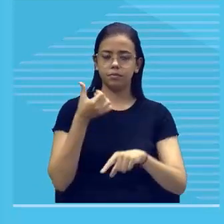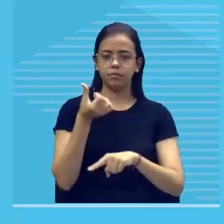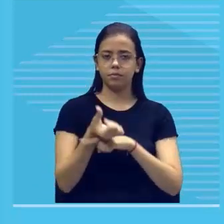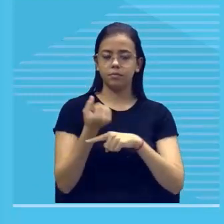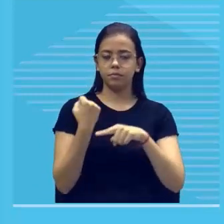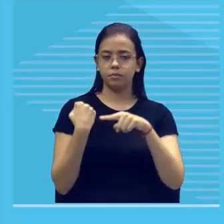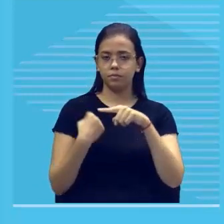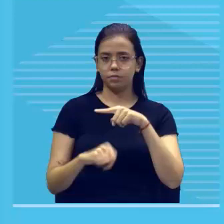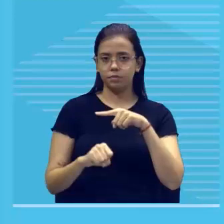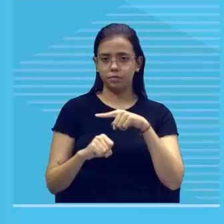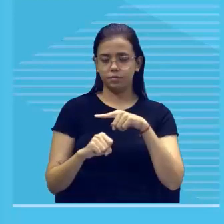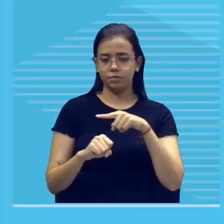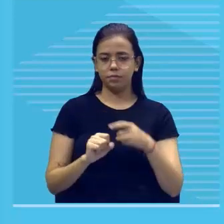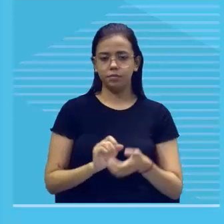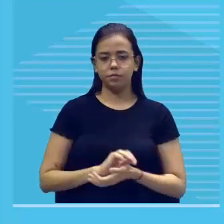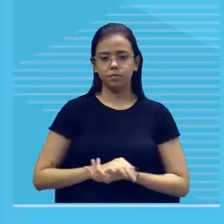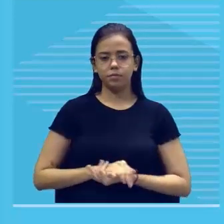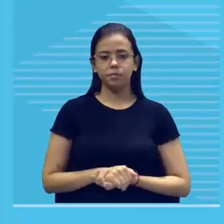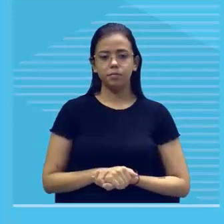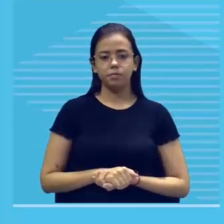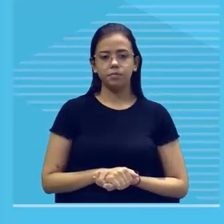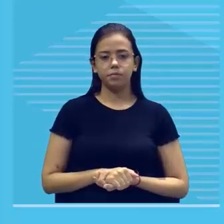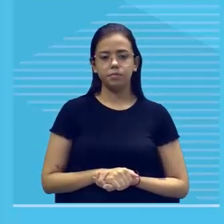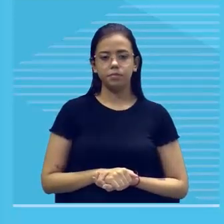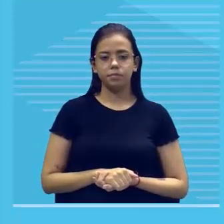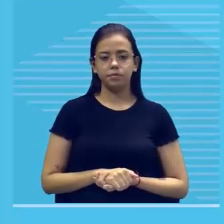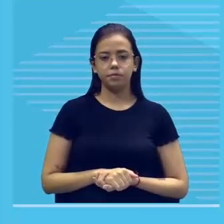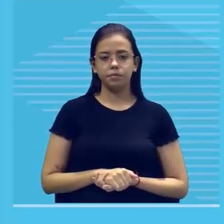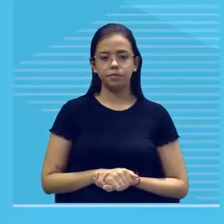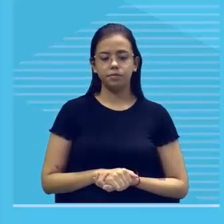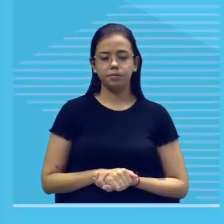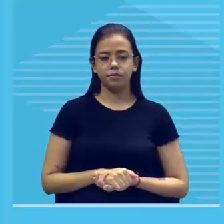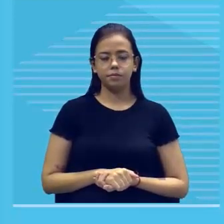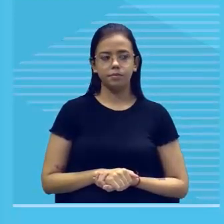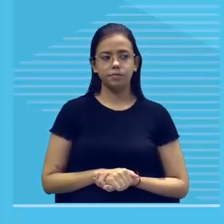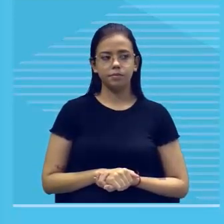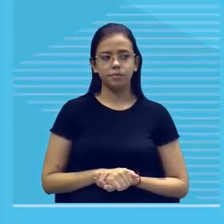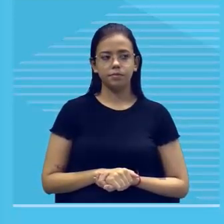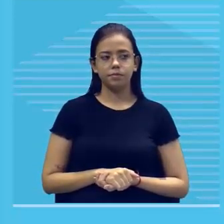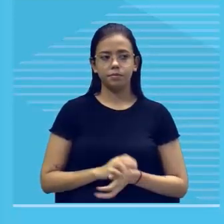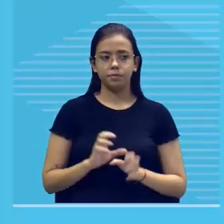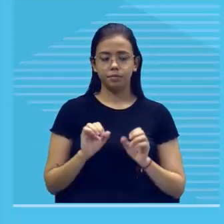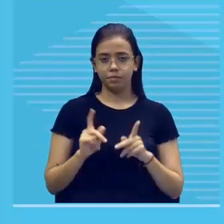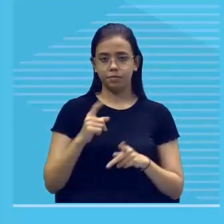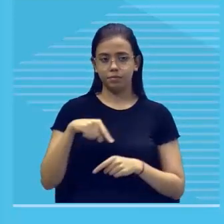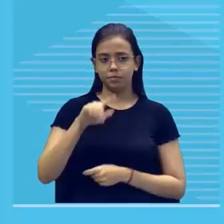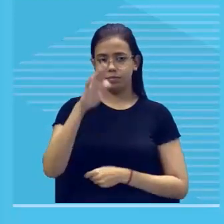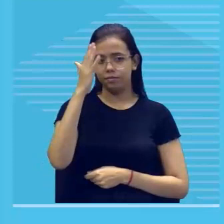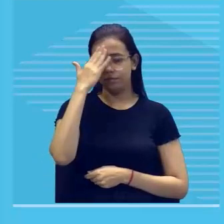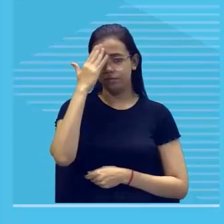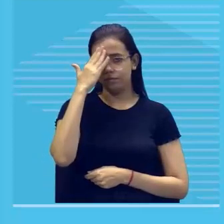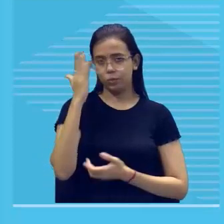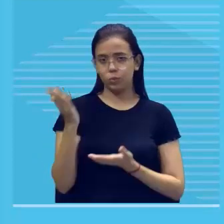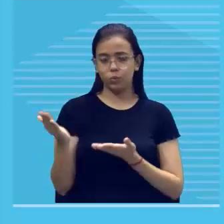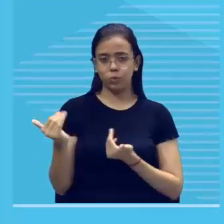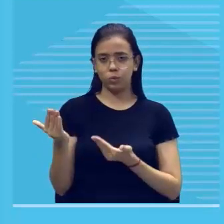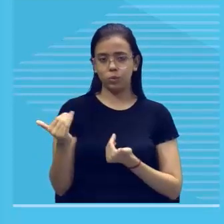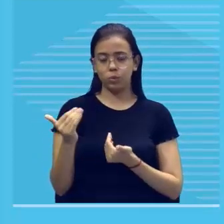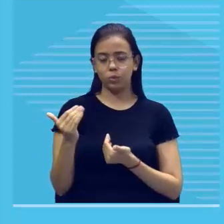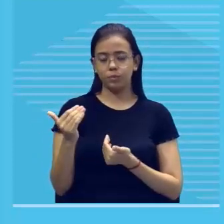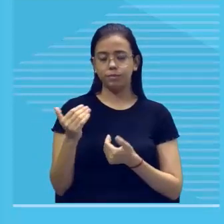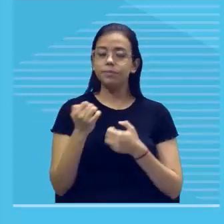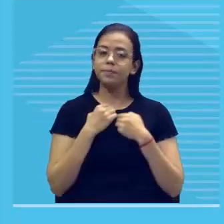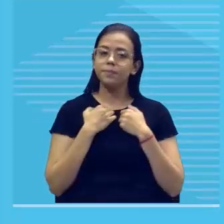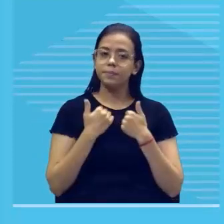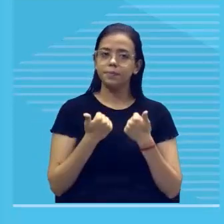6 sobre oito beleza beleza beleza Vocês entenderam isso jovens tranquilidade